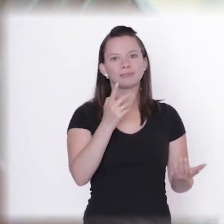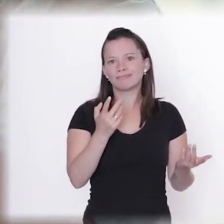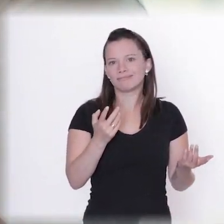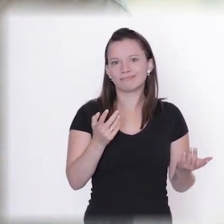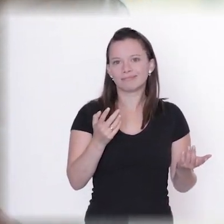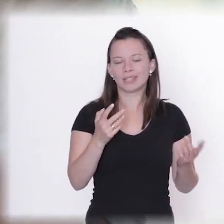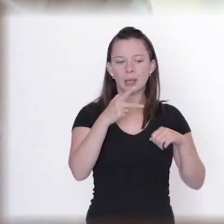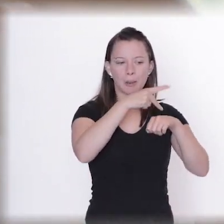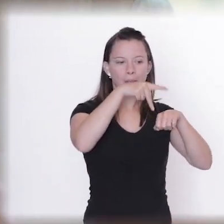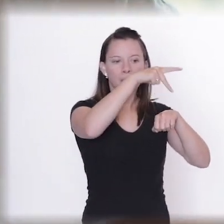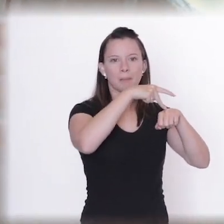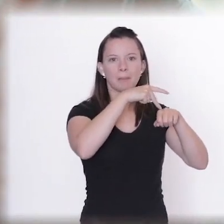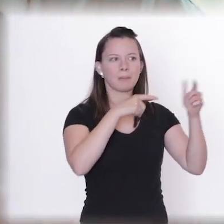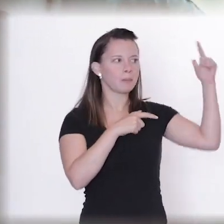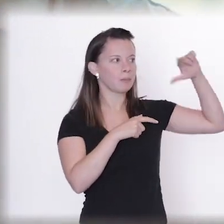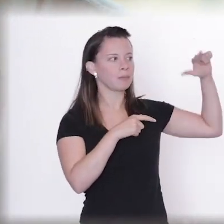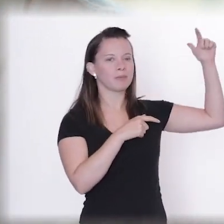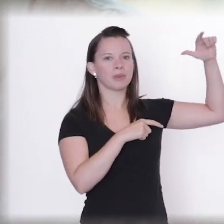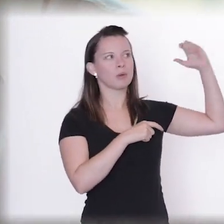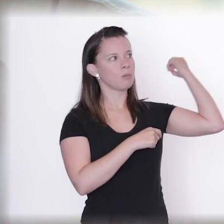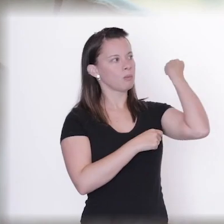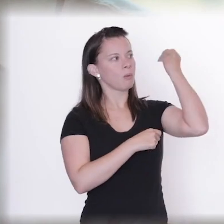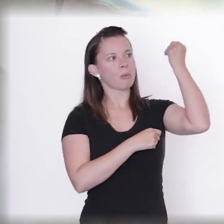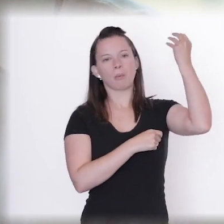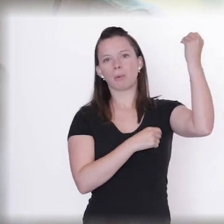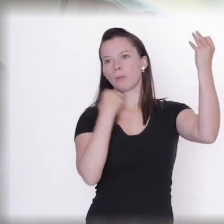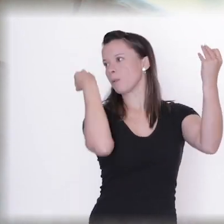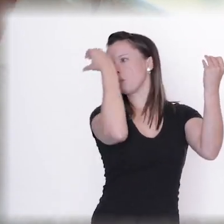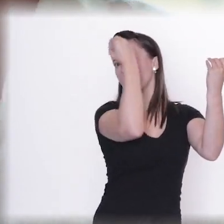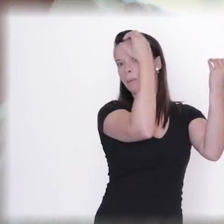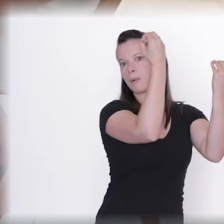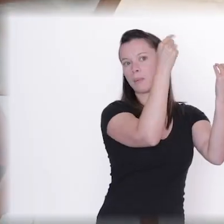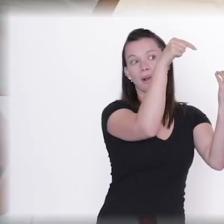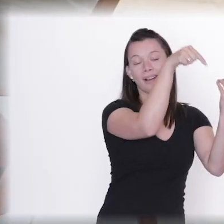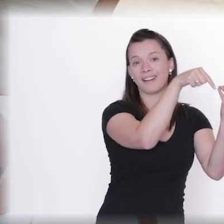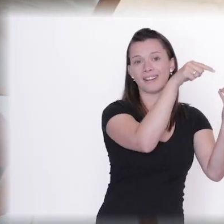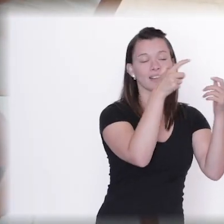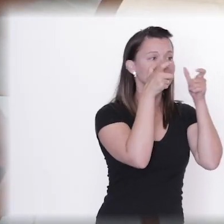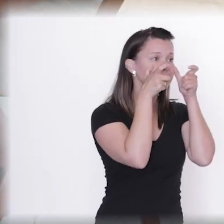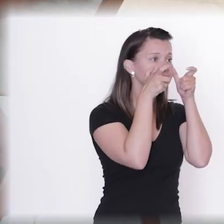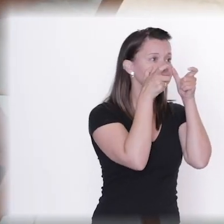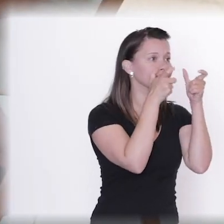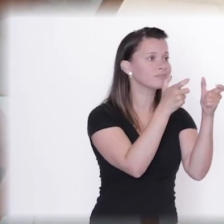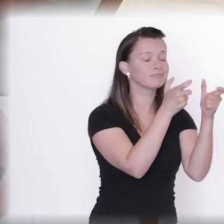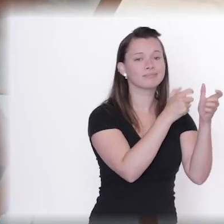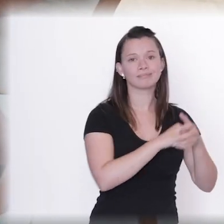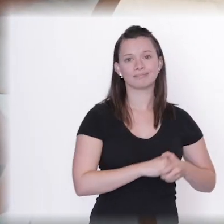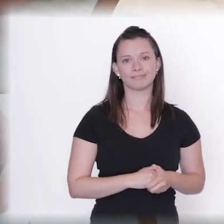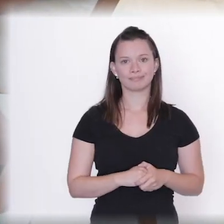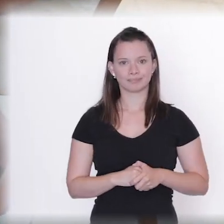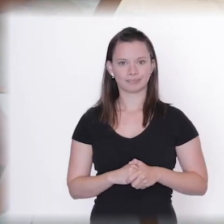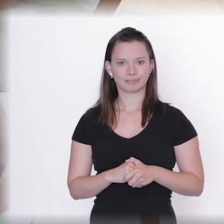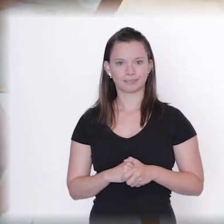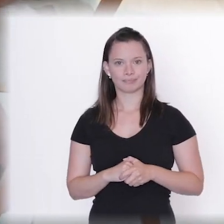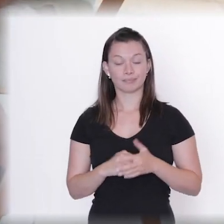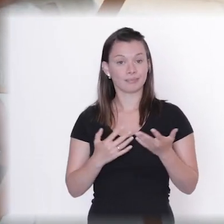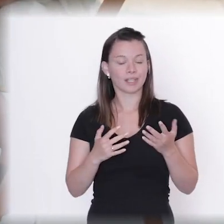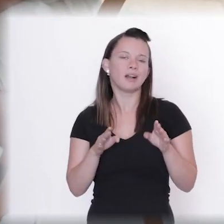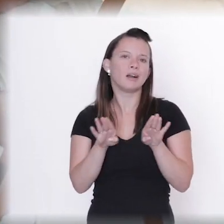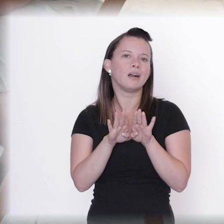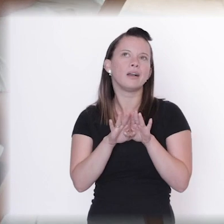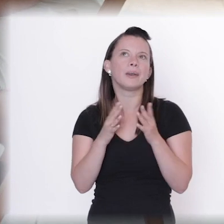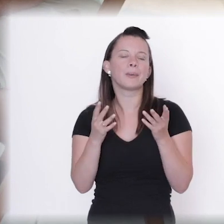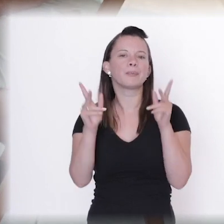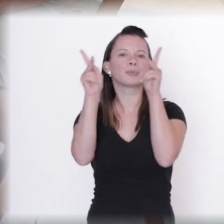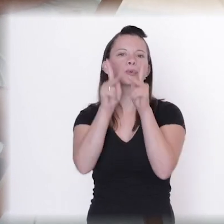podia sair do seu país para vir assistir um jogo de futebol no Brasil. Ou mesmo o que o shopping representa,